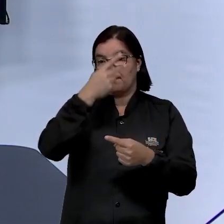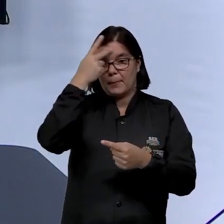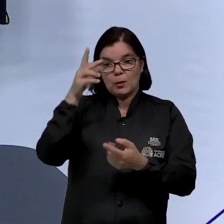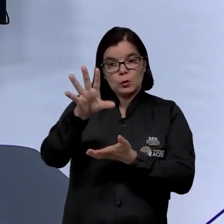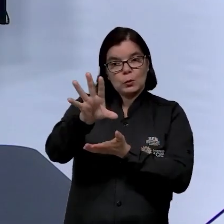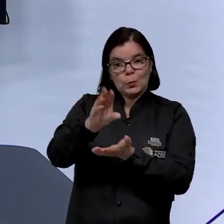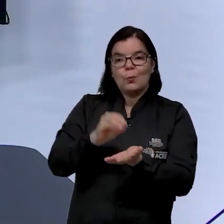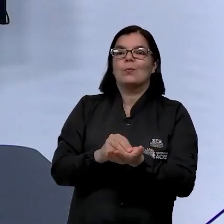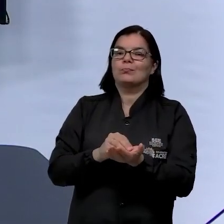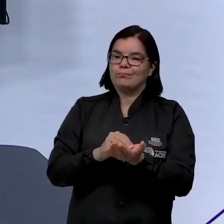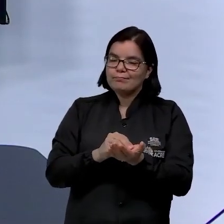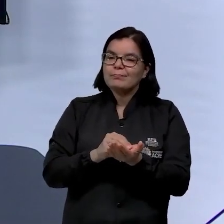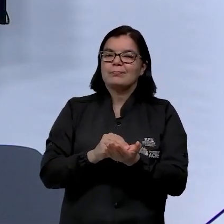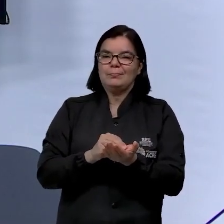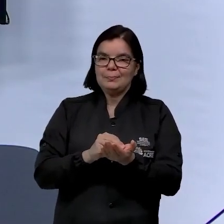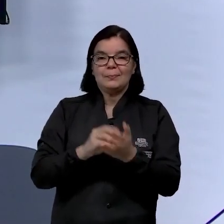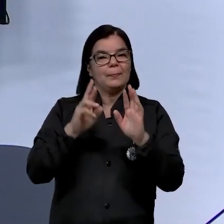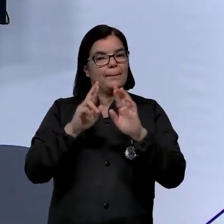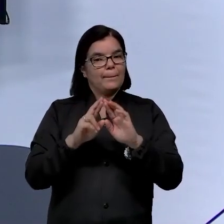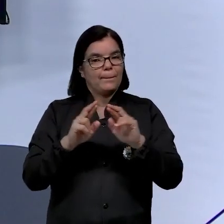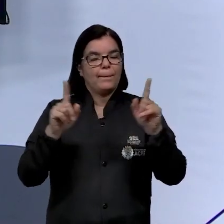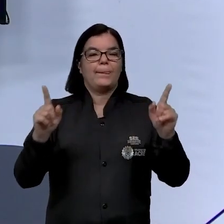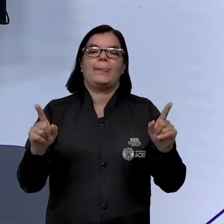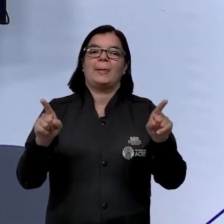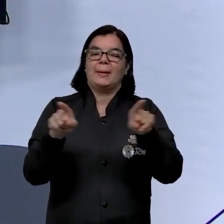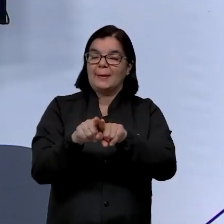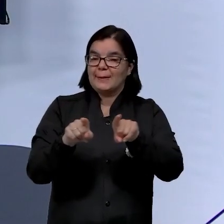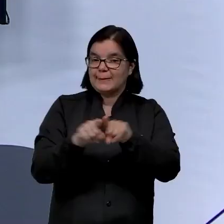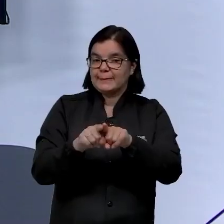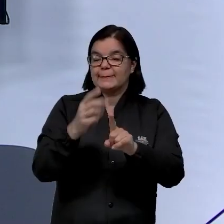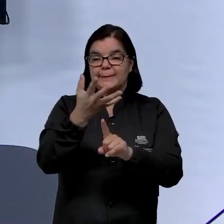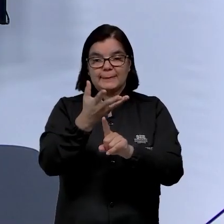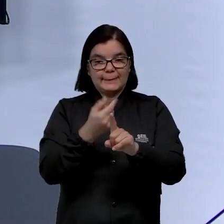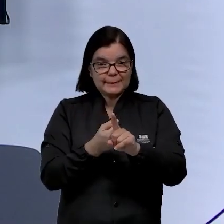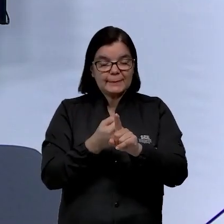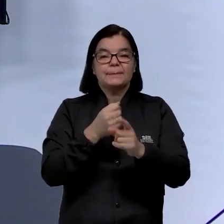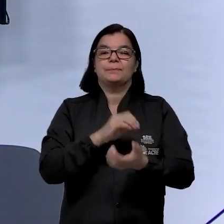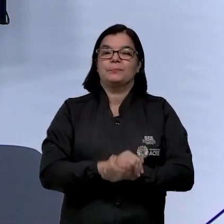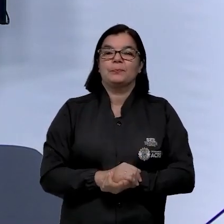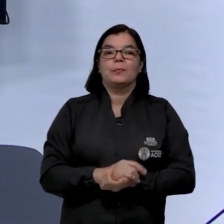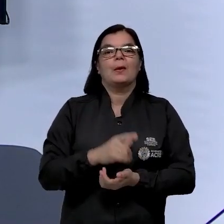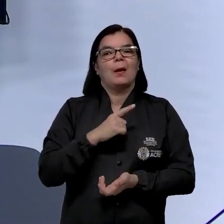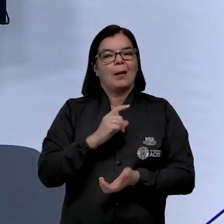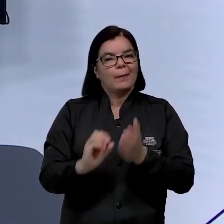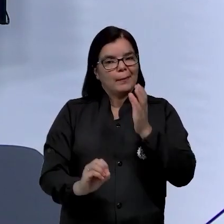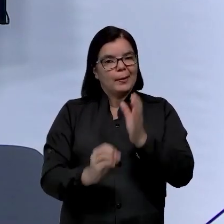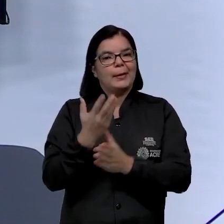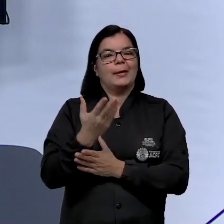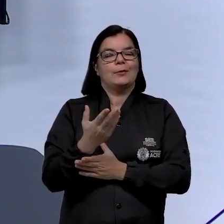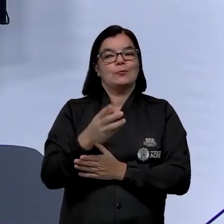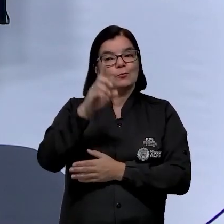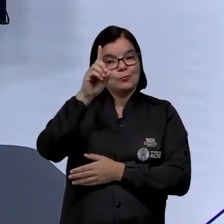e fez uma composição diferenciada dessa obra. E aí entra essa questão